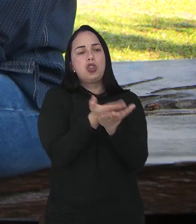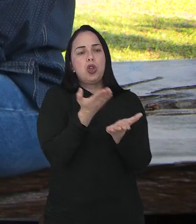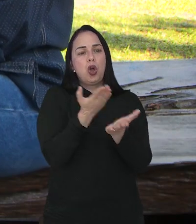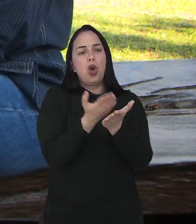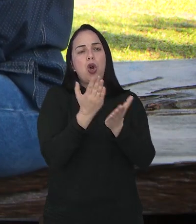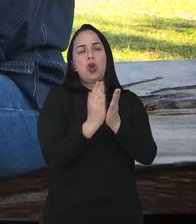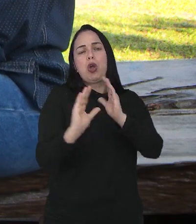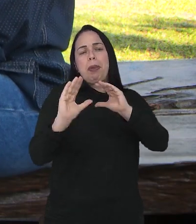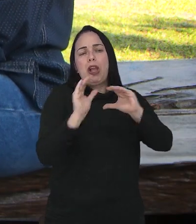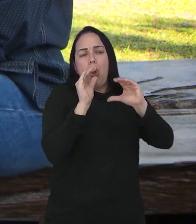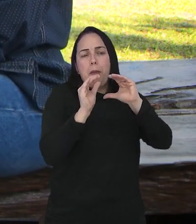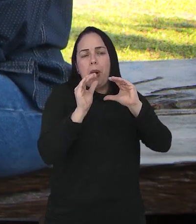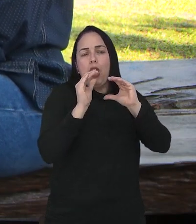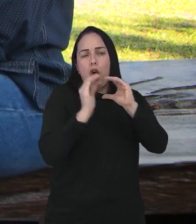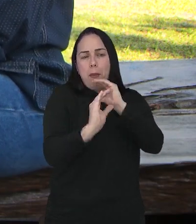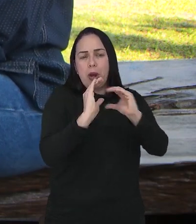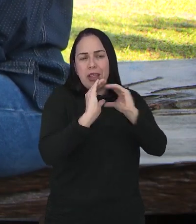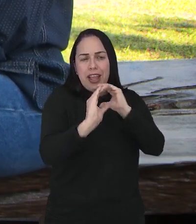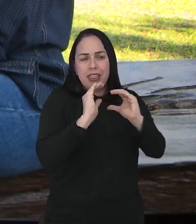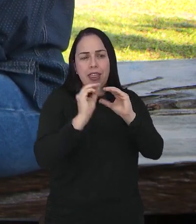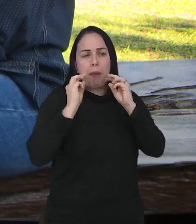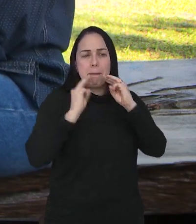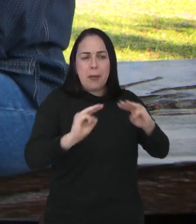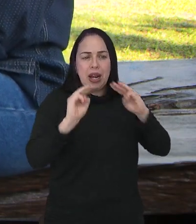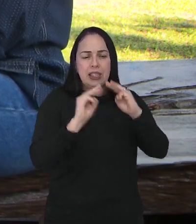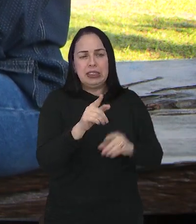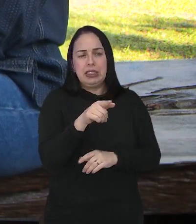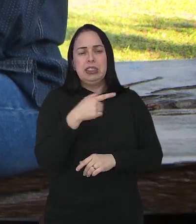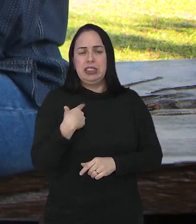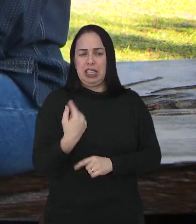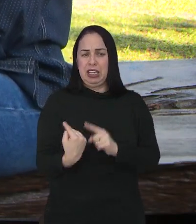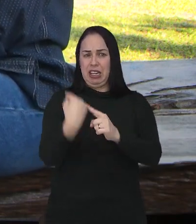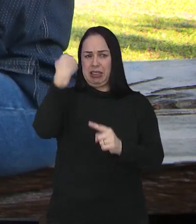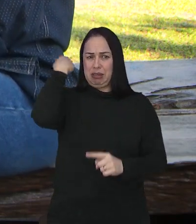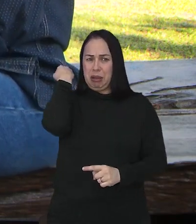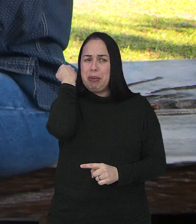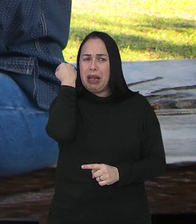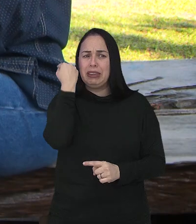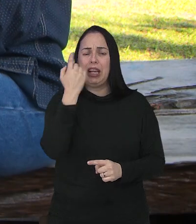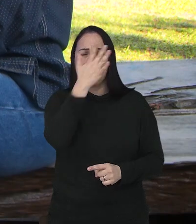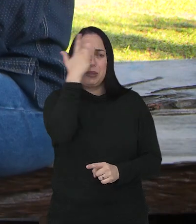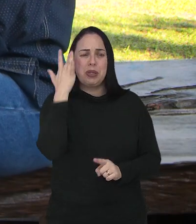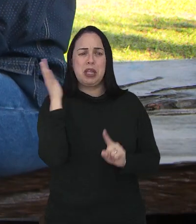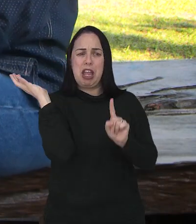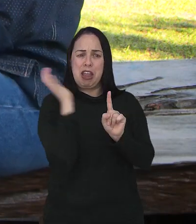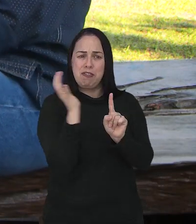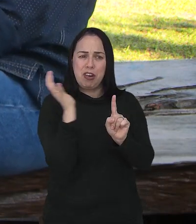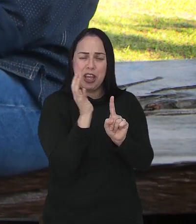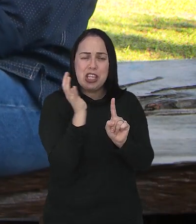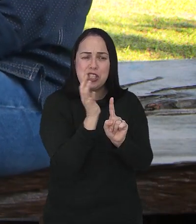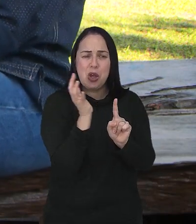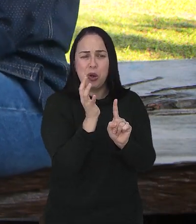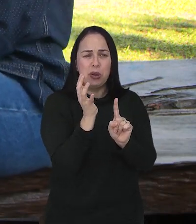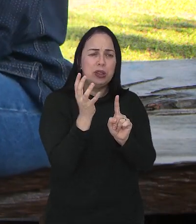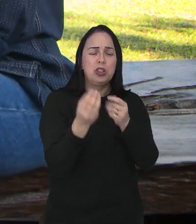ouviu lá atrás? Essa profissão não dá futuro, você vai ter que estudar. E por isso você foi estudar e daí foi estudar comunicação. Então,